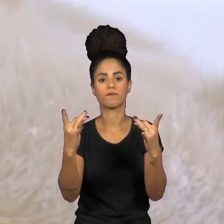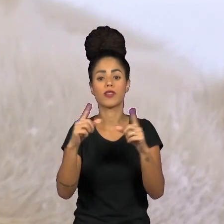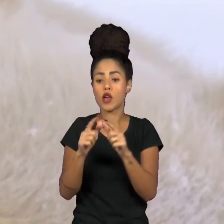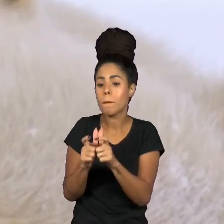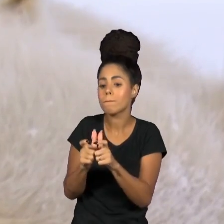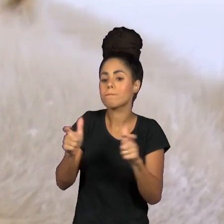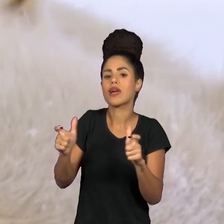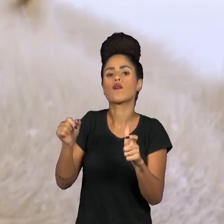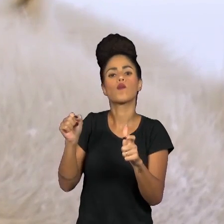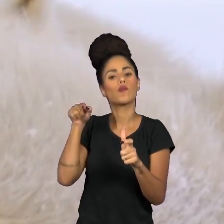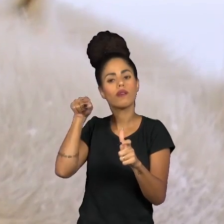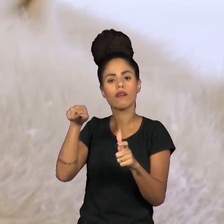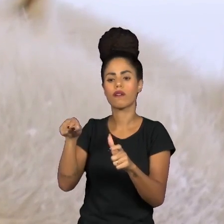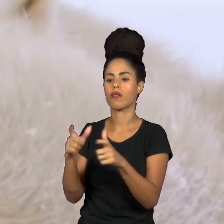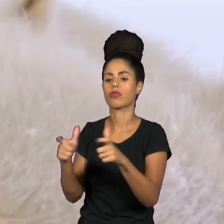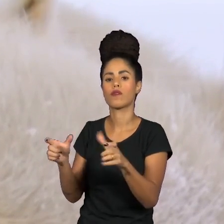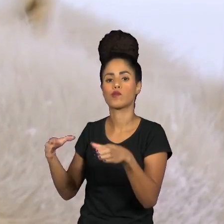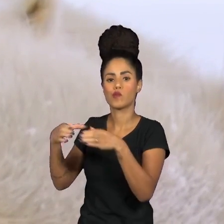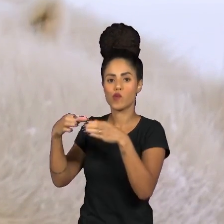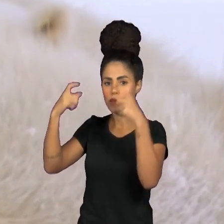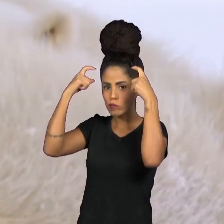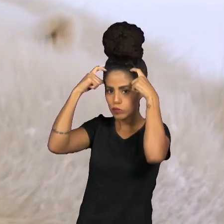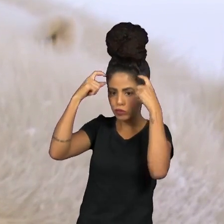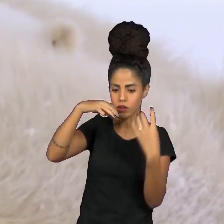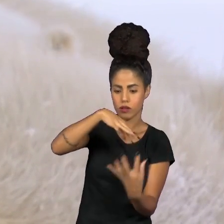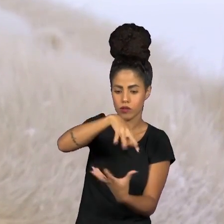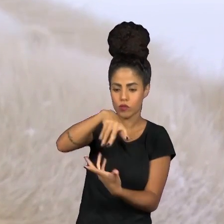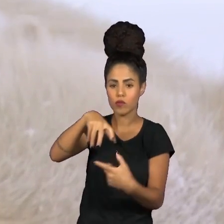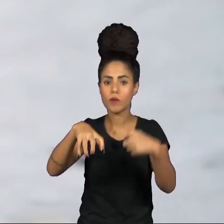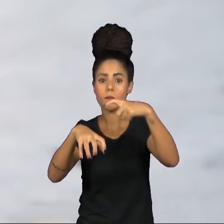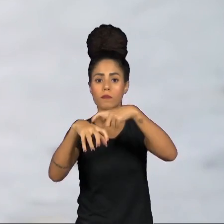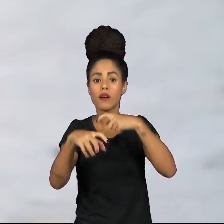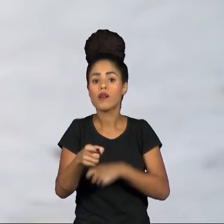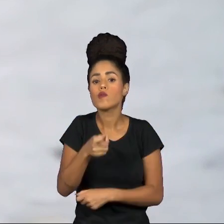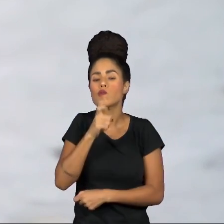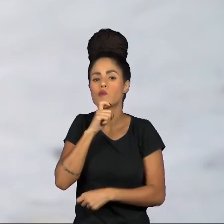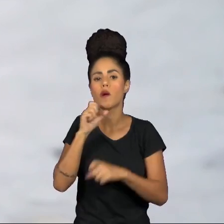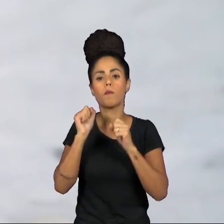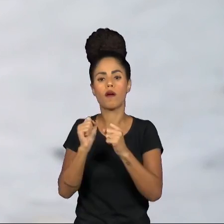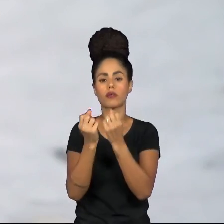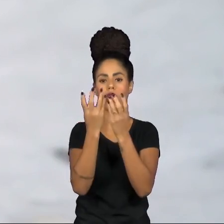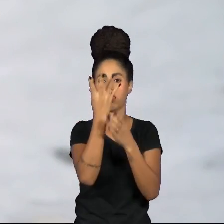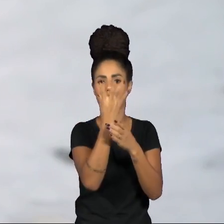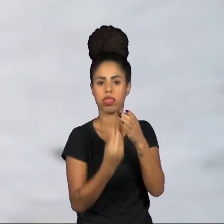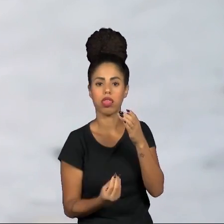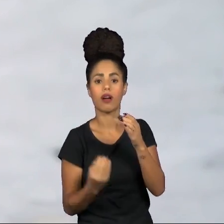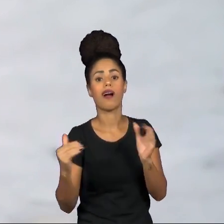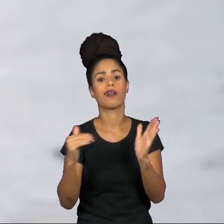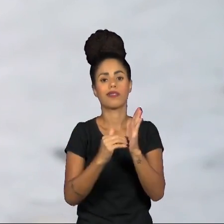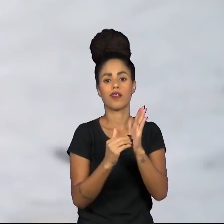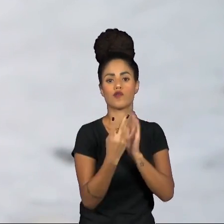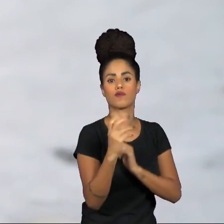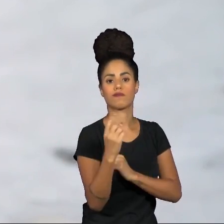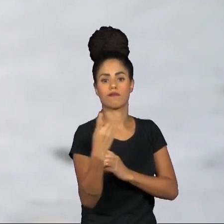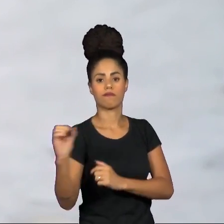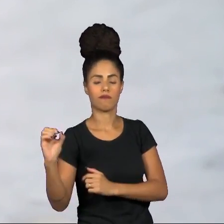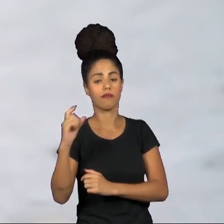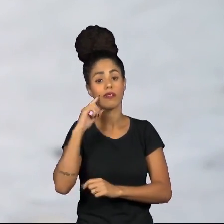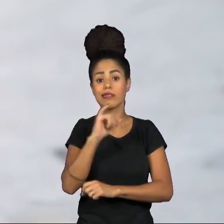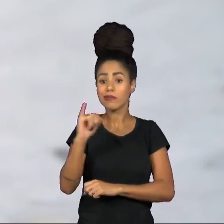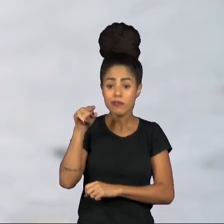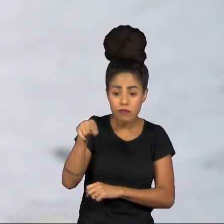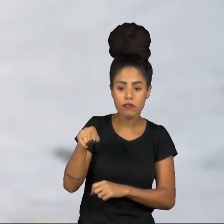das populações de ursos polares do mundo pode entrar em colapso até 2100, caso a humanidade